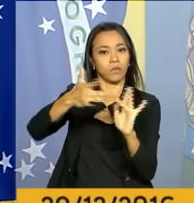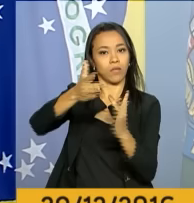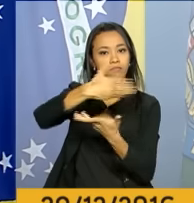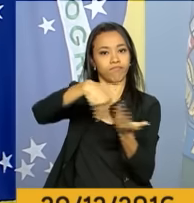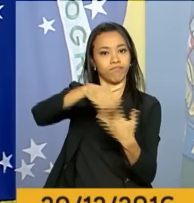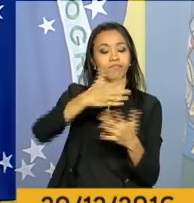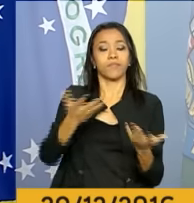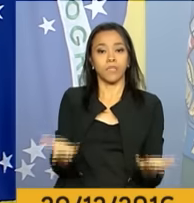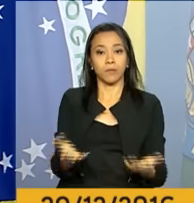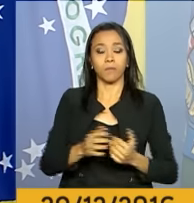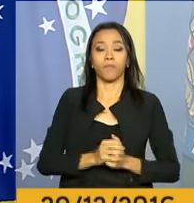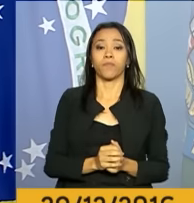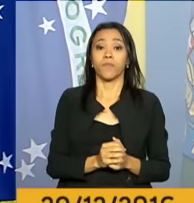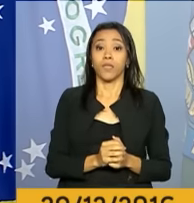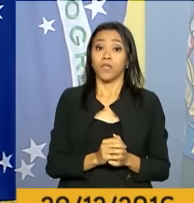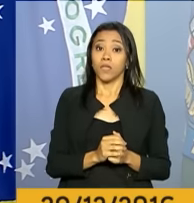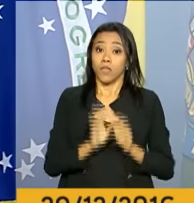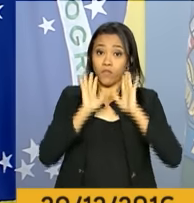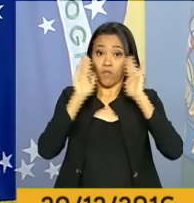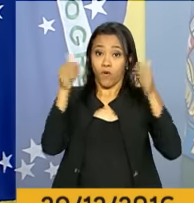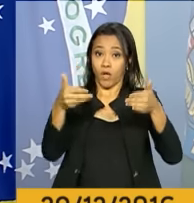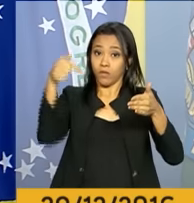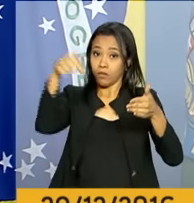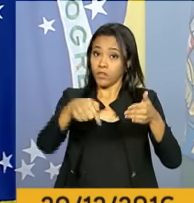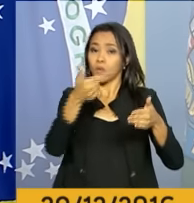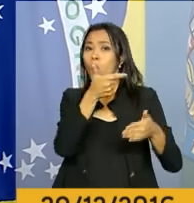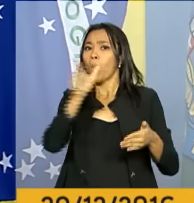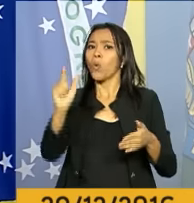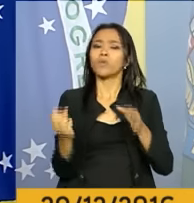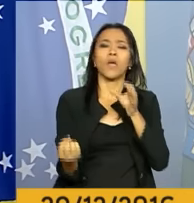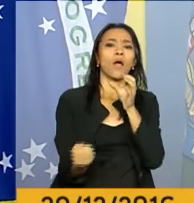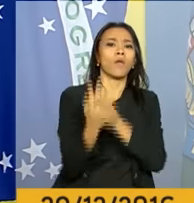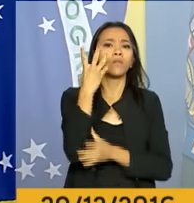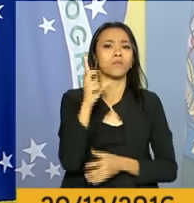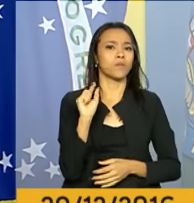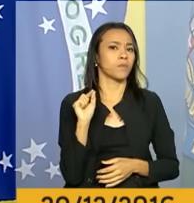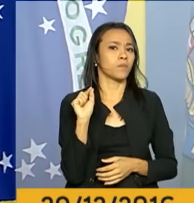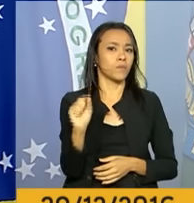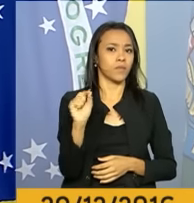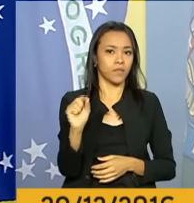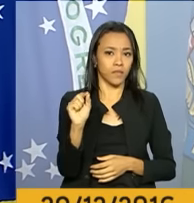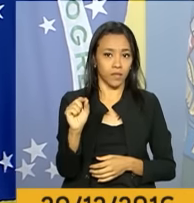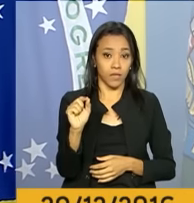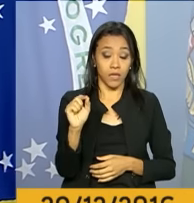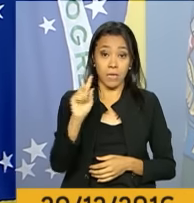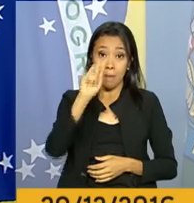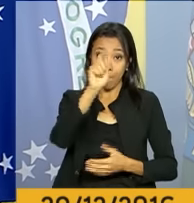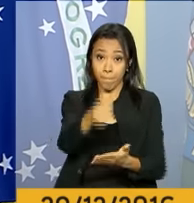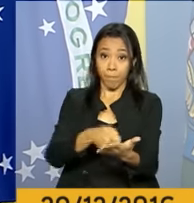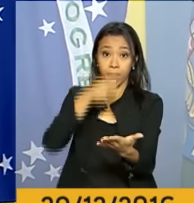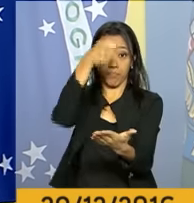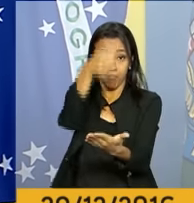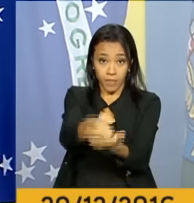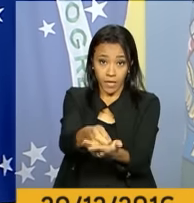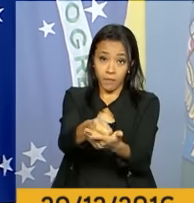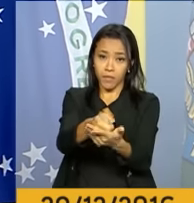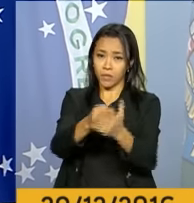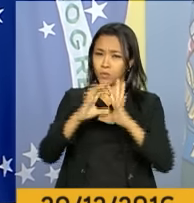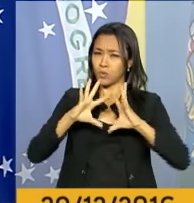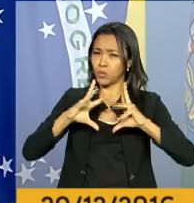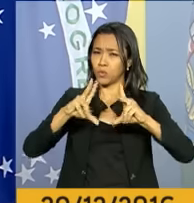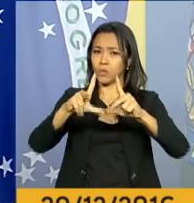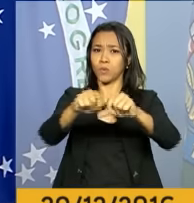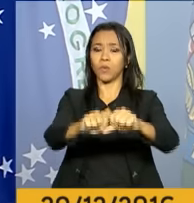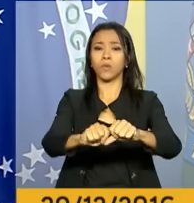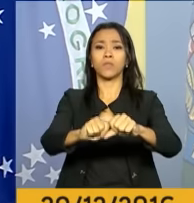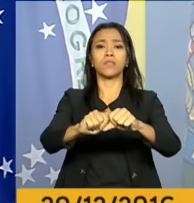nesse particular o outro fato inédito foi exata e precisamente o pagamento de todas as emendas